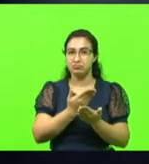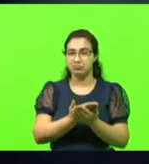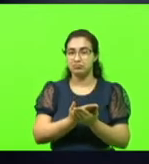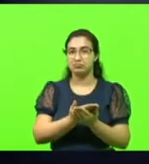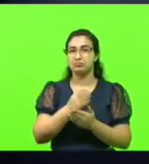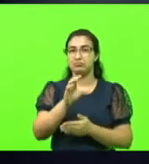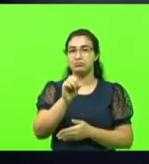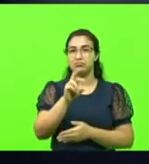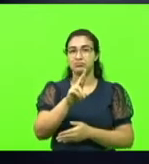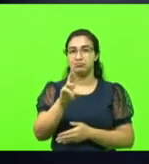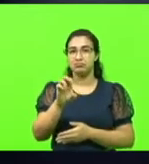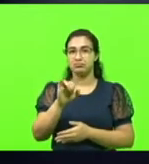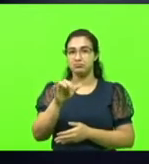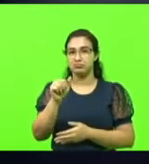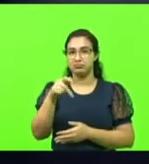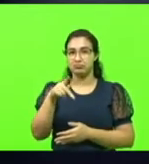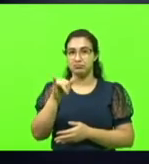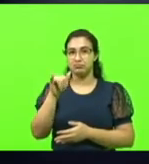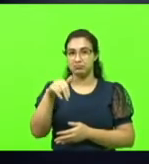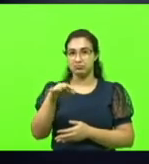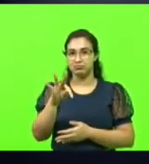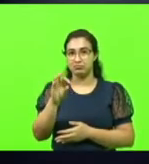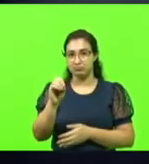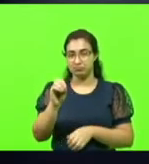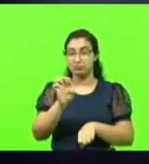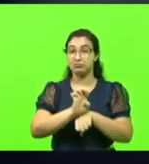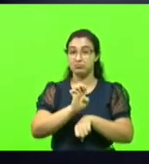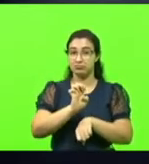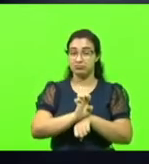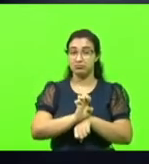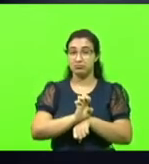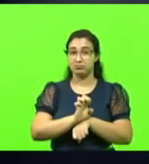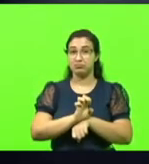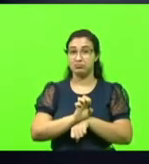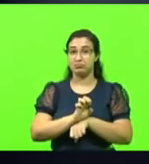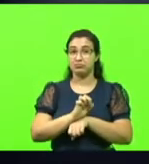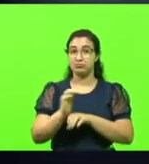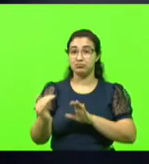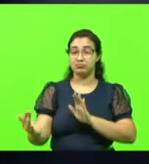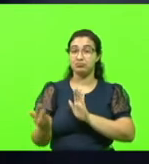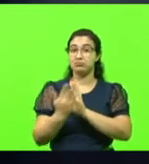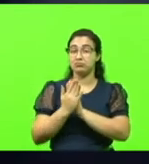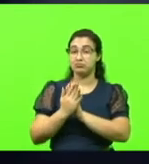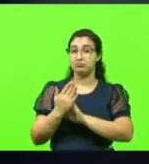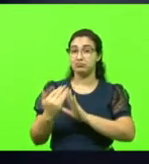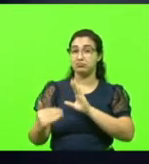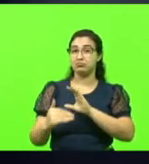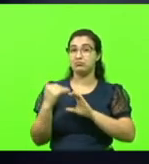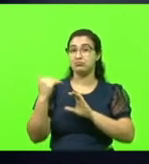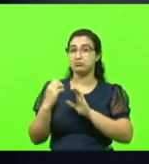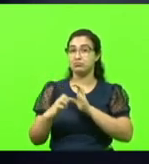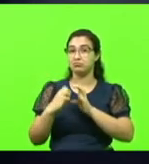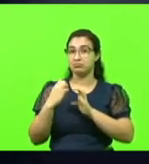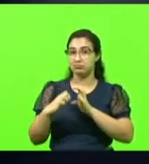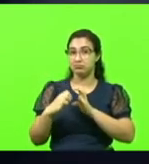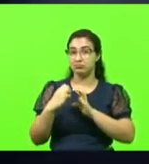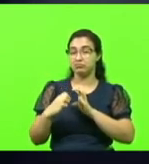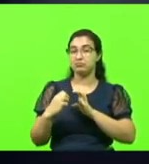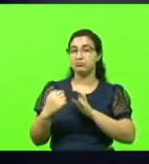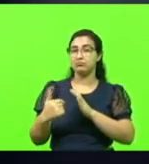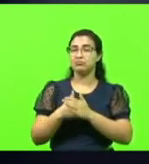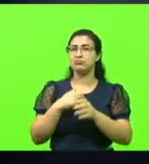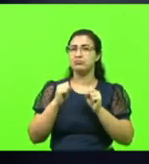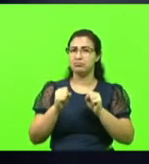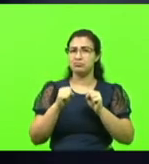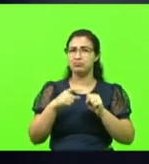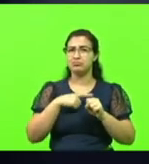Pinto estadual entrou em contato comigo via e-mail solicitando a viabilidade de colocar um toldo que liga